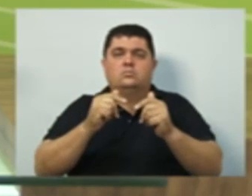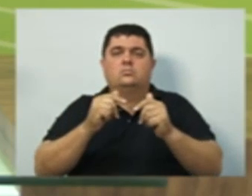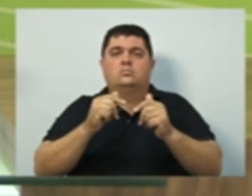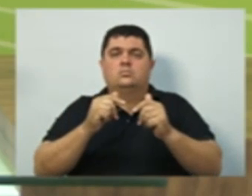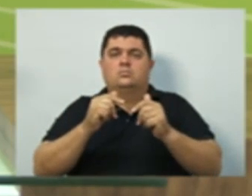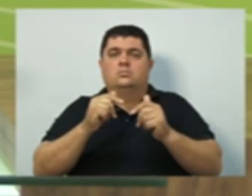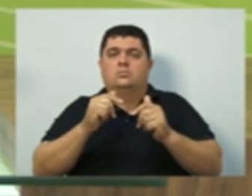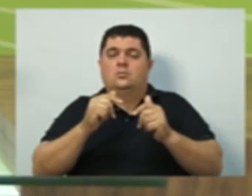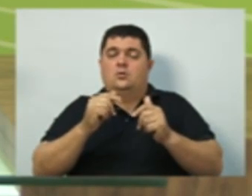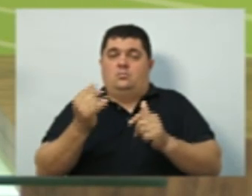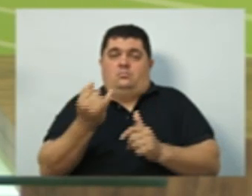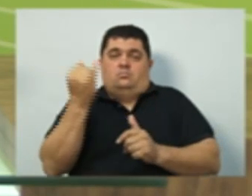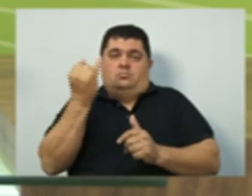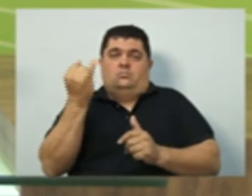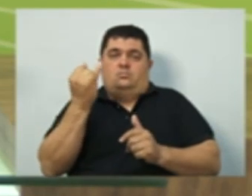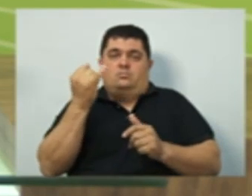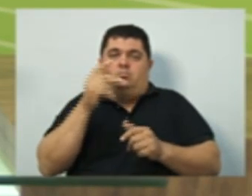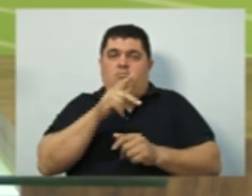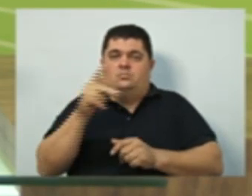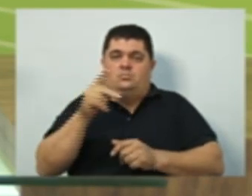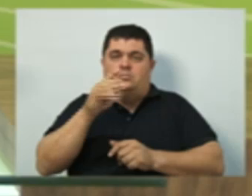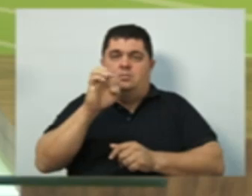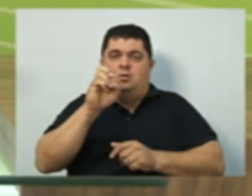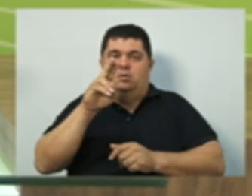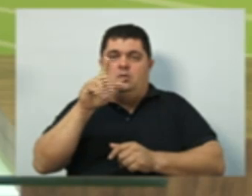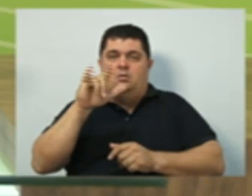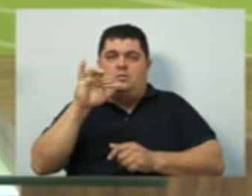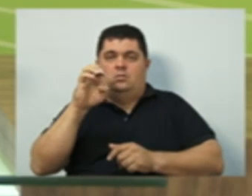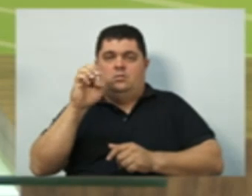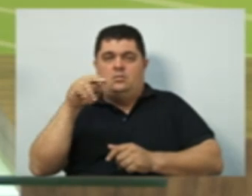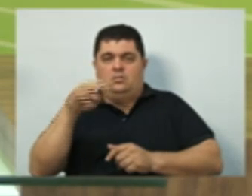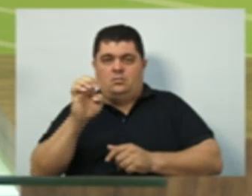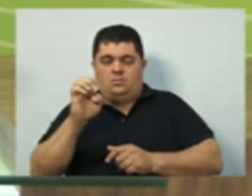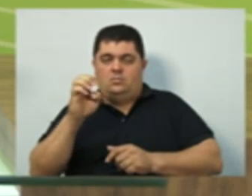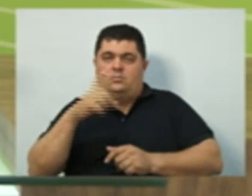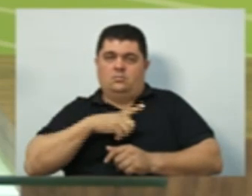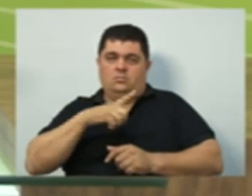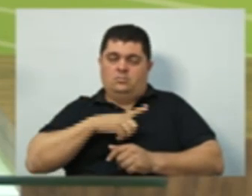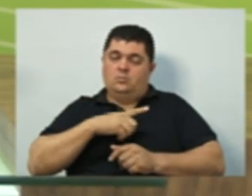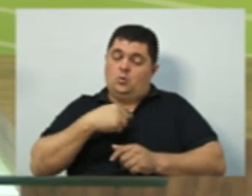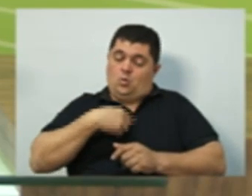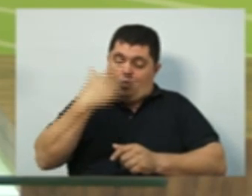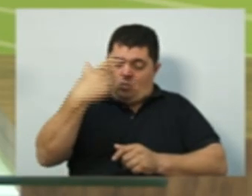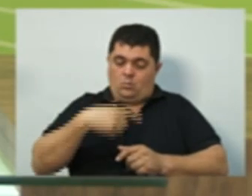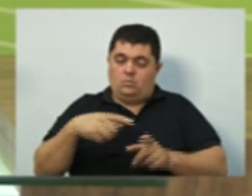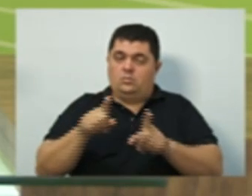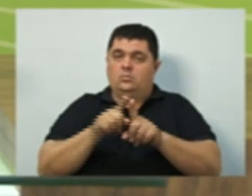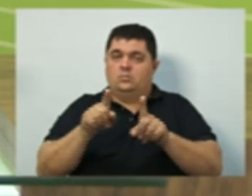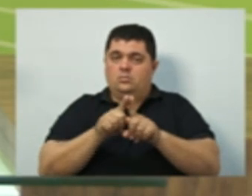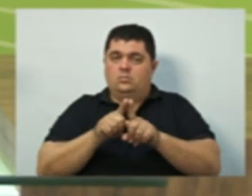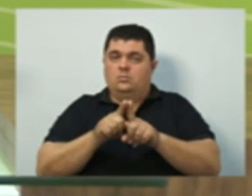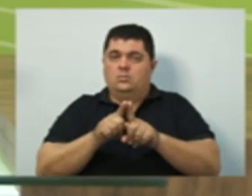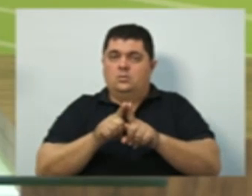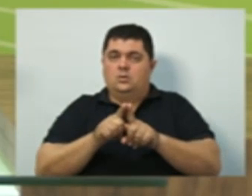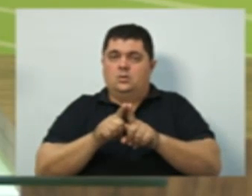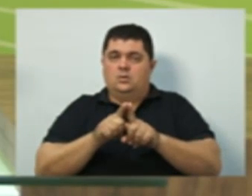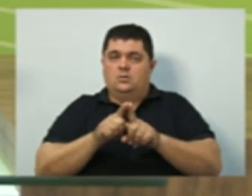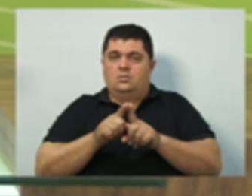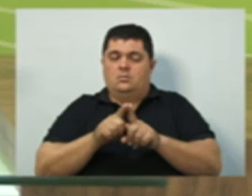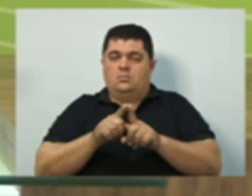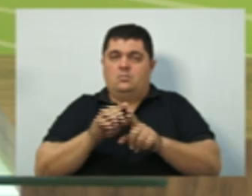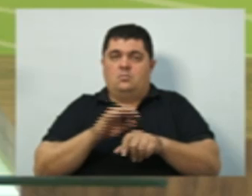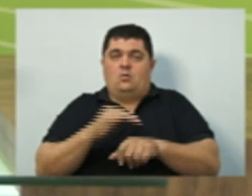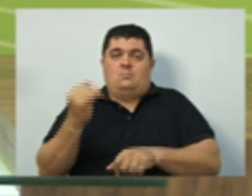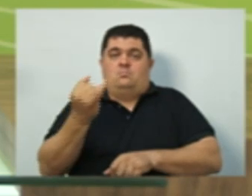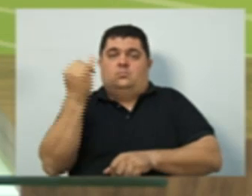que o motivo maior, né, do professor Eliane e o motivo maior de eu estar aqui com vocês é que realmente a peça-chave